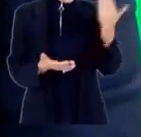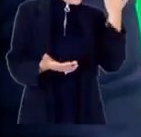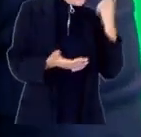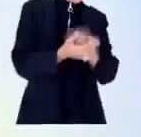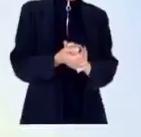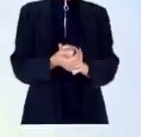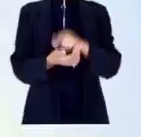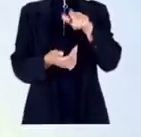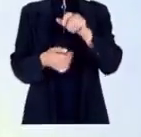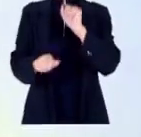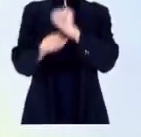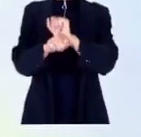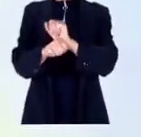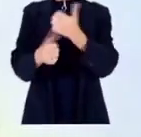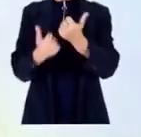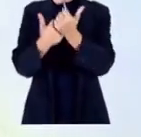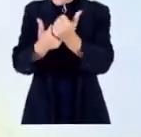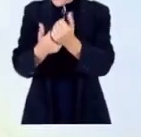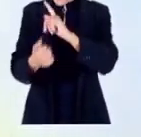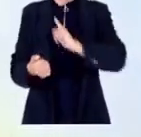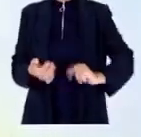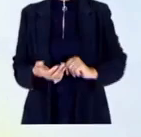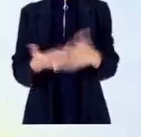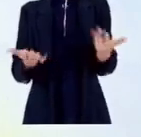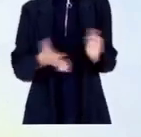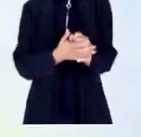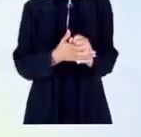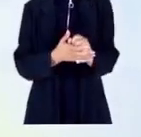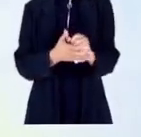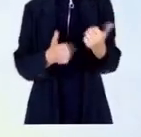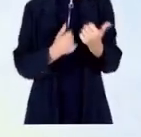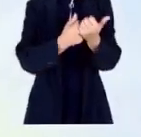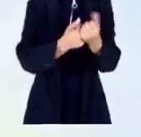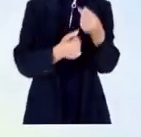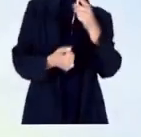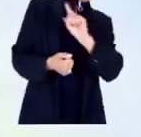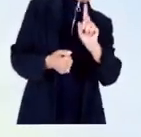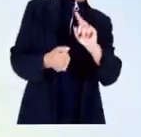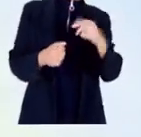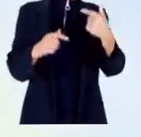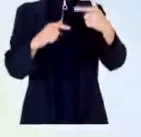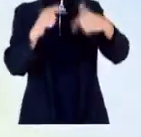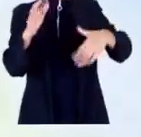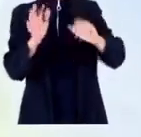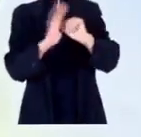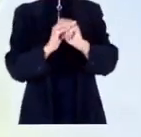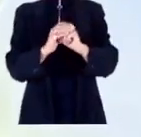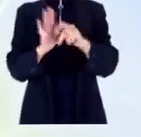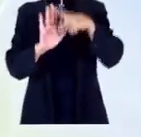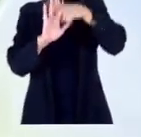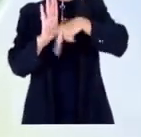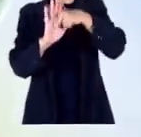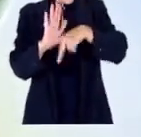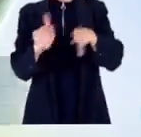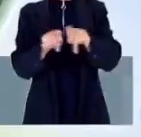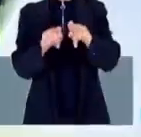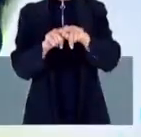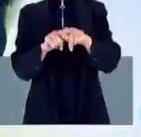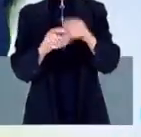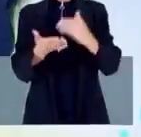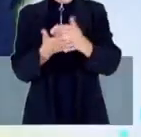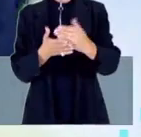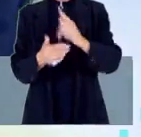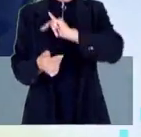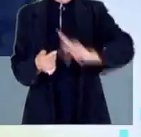já deixou de apanhar o governo não é que apanhou deixei de apoiar isso é uma coisa que é interessante a maioria dos projetos inclusive que chegaram